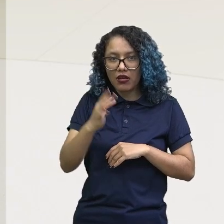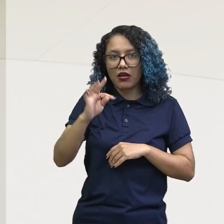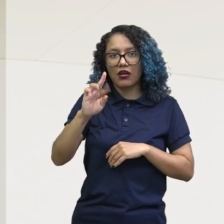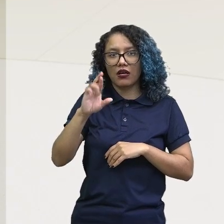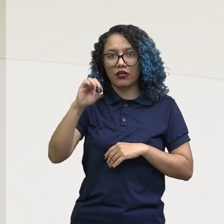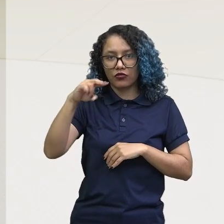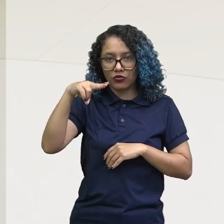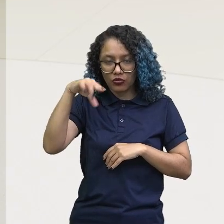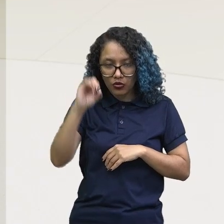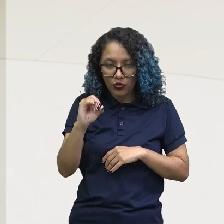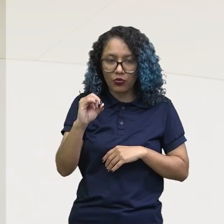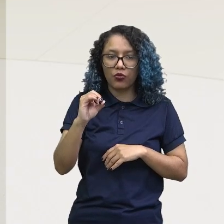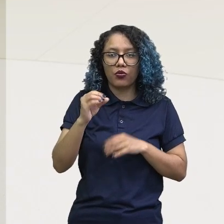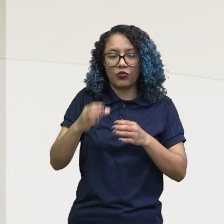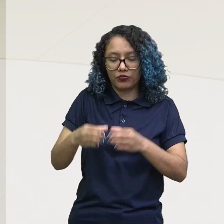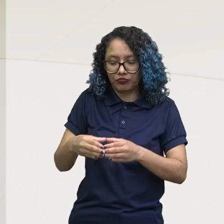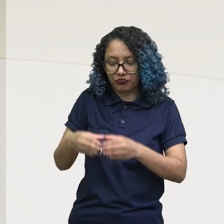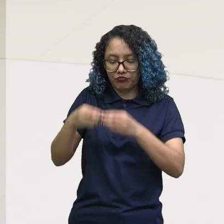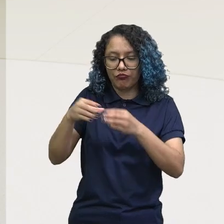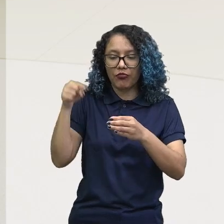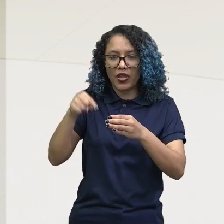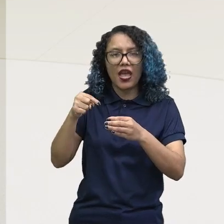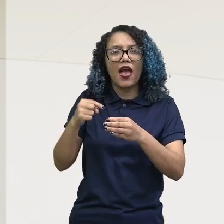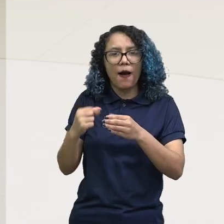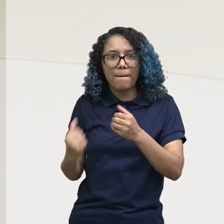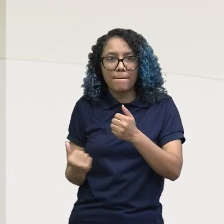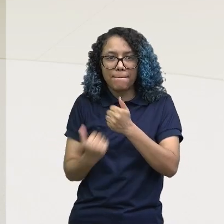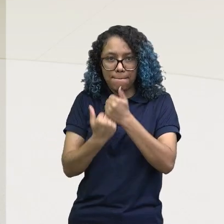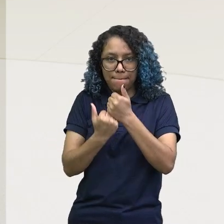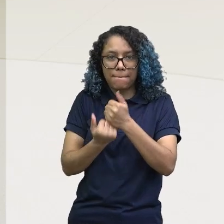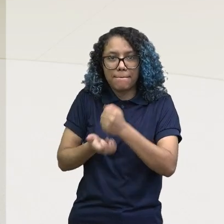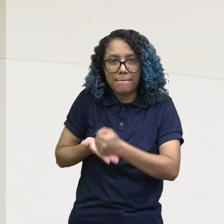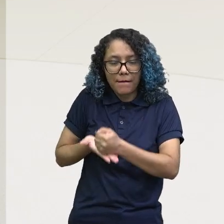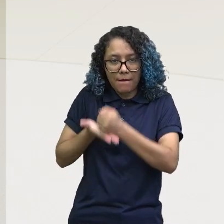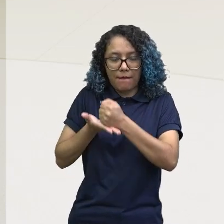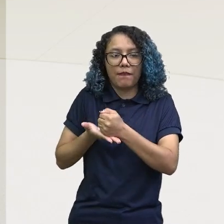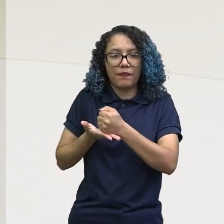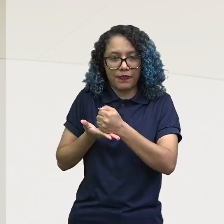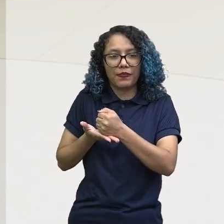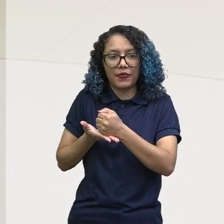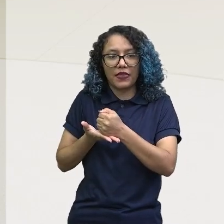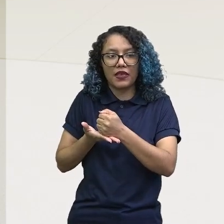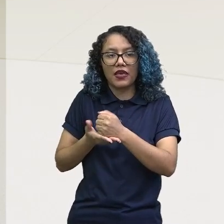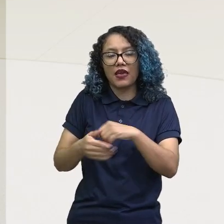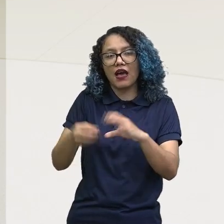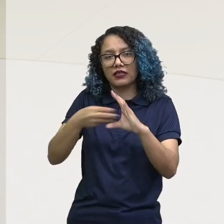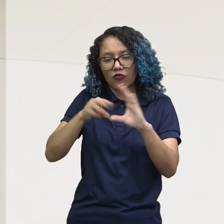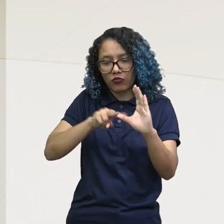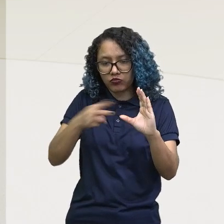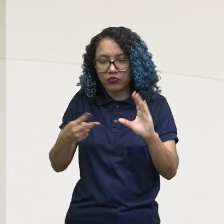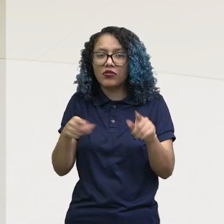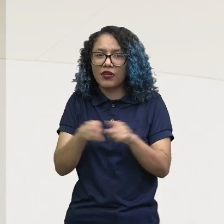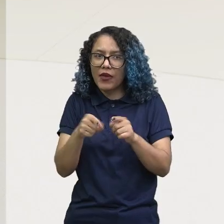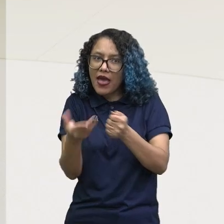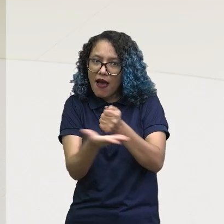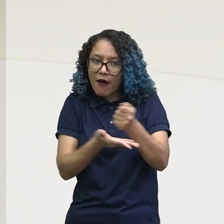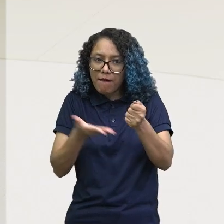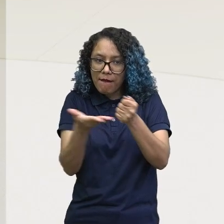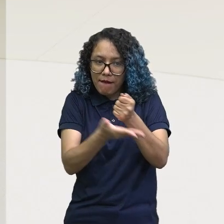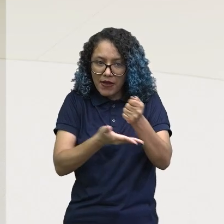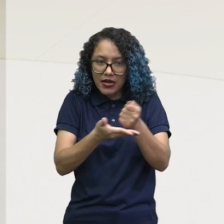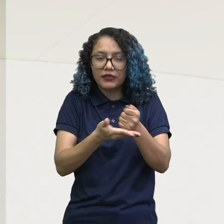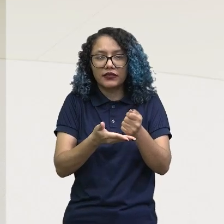que vai dar o suporte a essa árvore. E essas células-tronco também vão dar esse suporte, sendo que elas podem se originar em